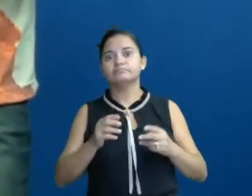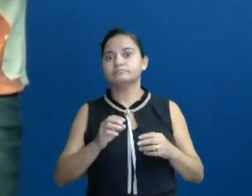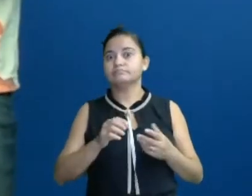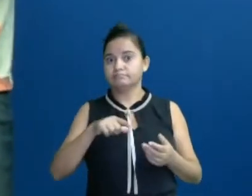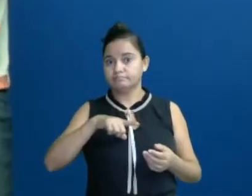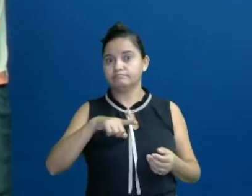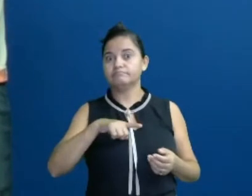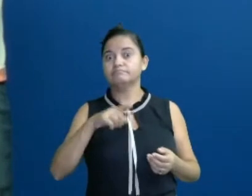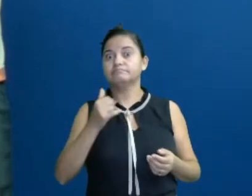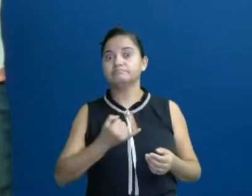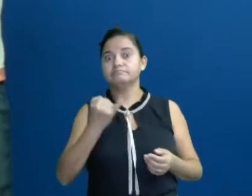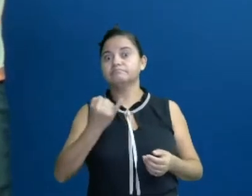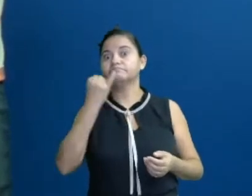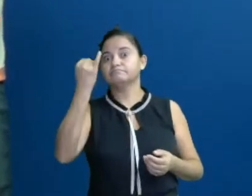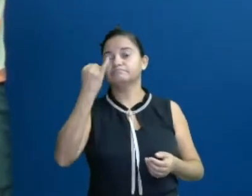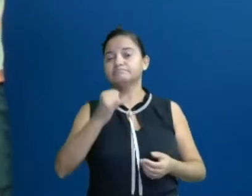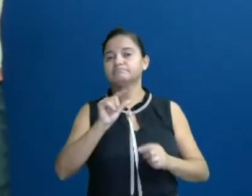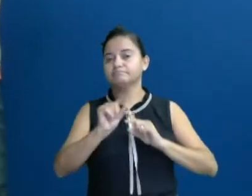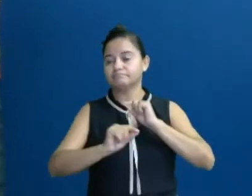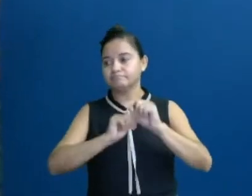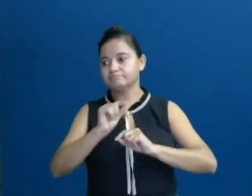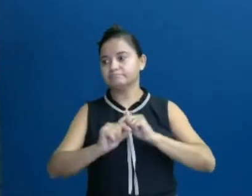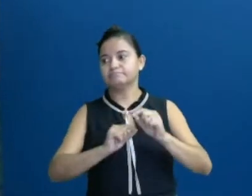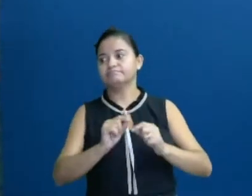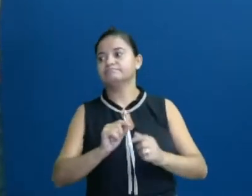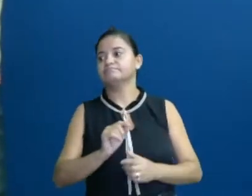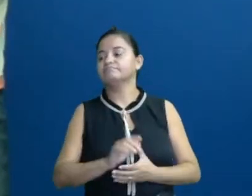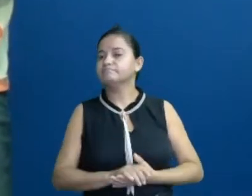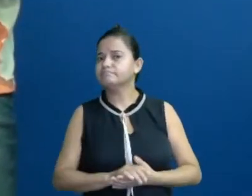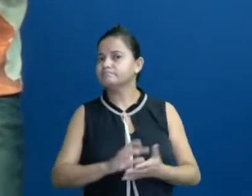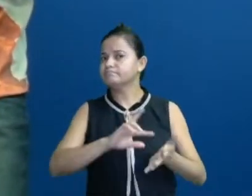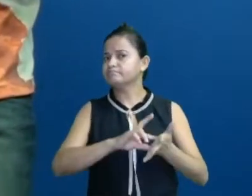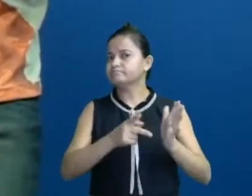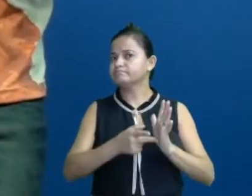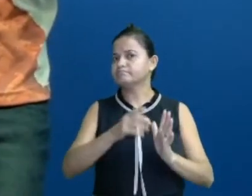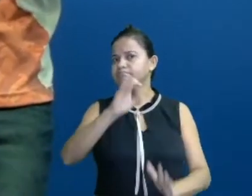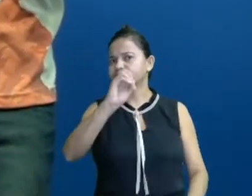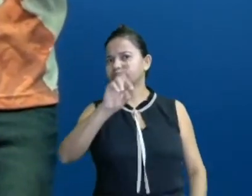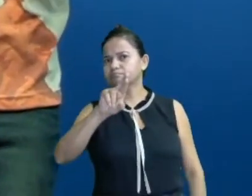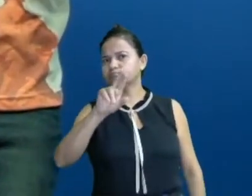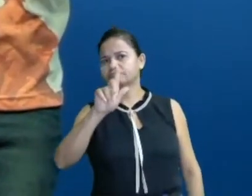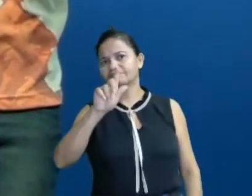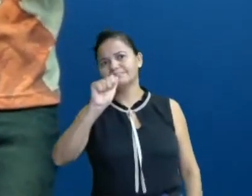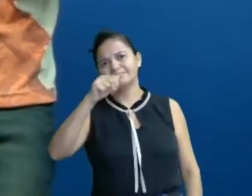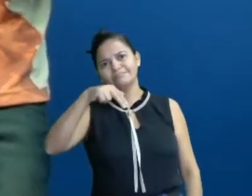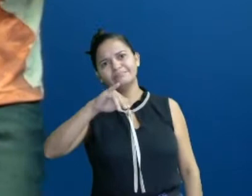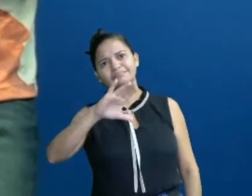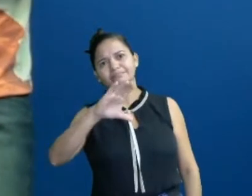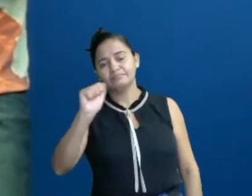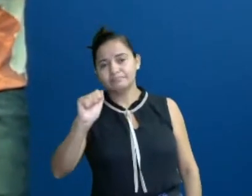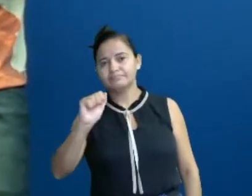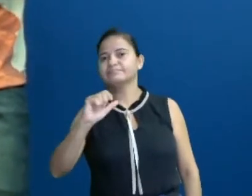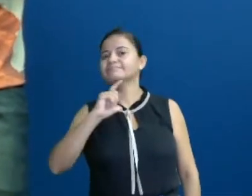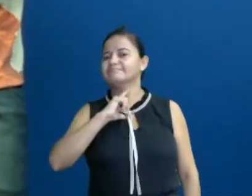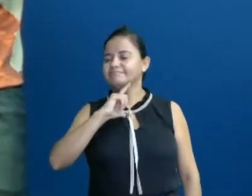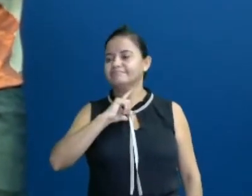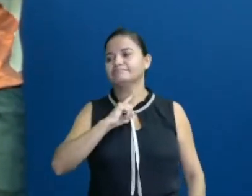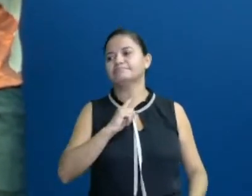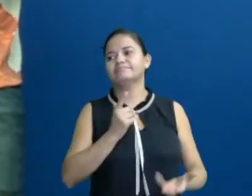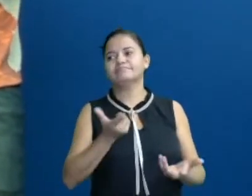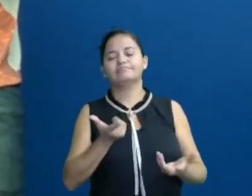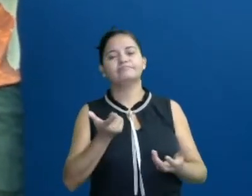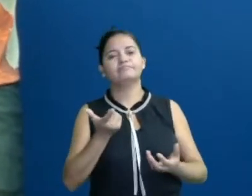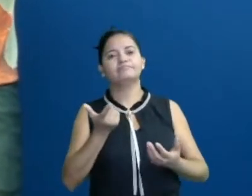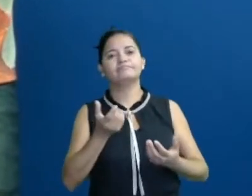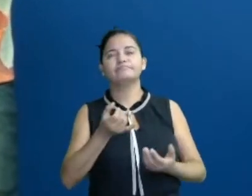orgânica, tá certo? E essa matéria orgânica nada mais é do que restos de plantas e de animais em decomposição.